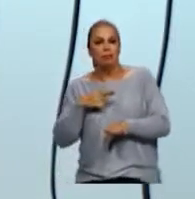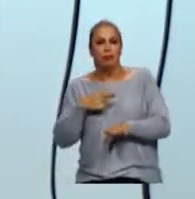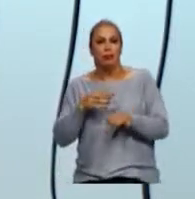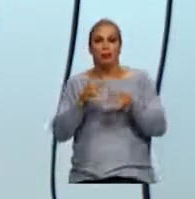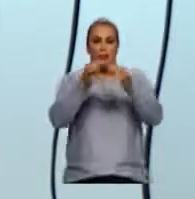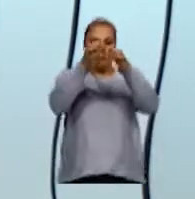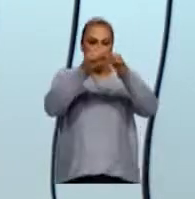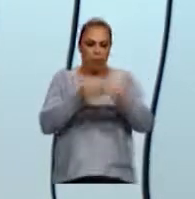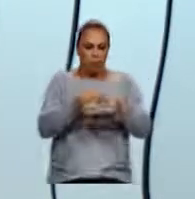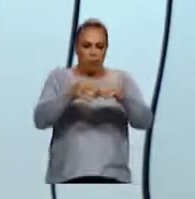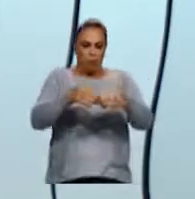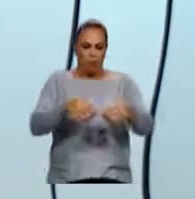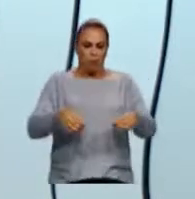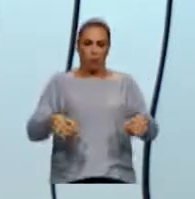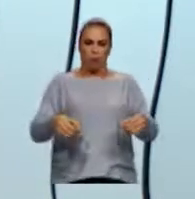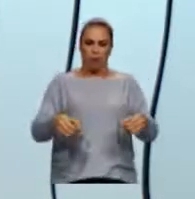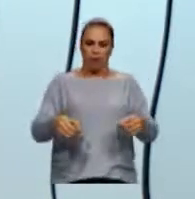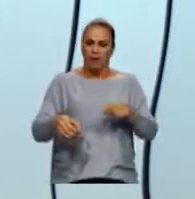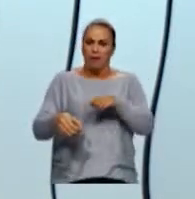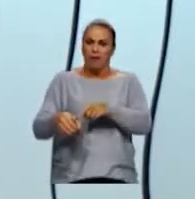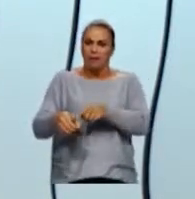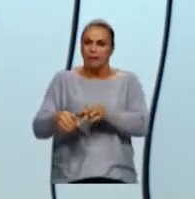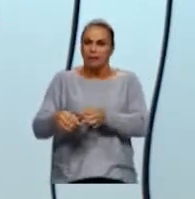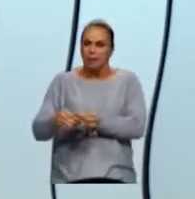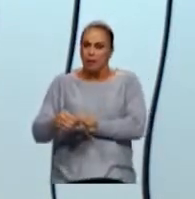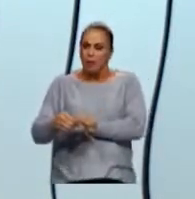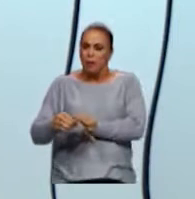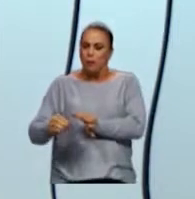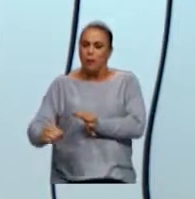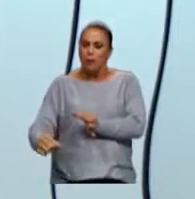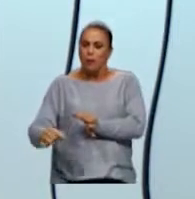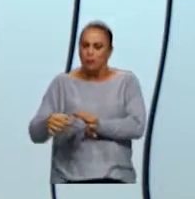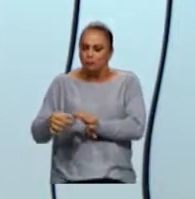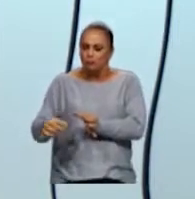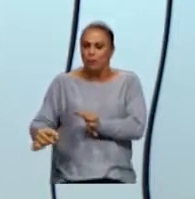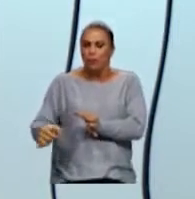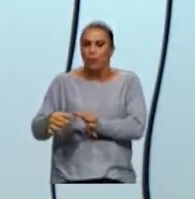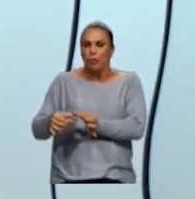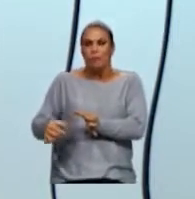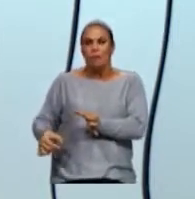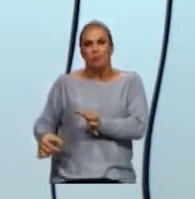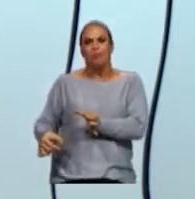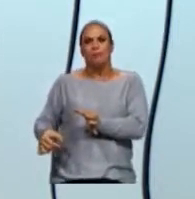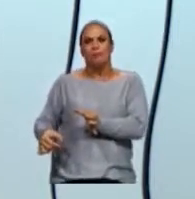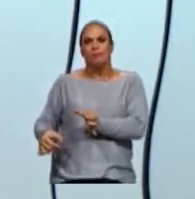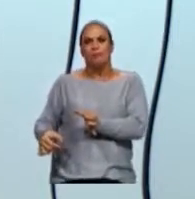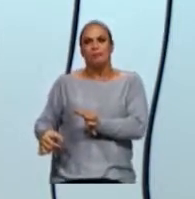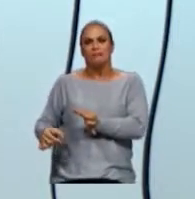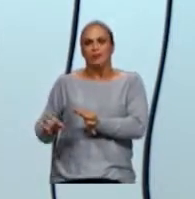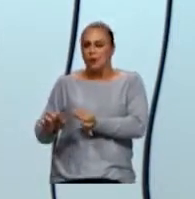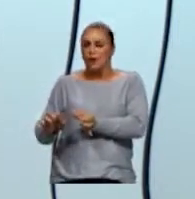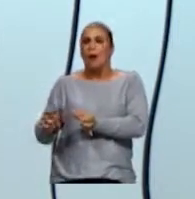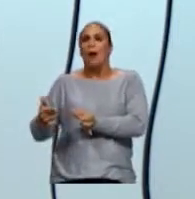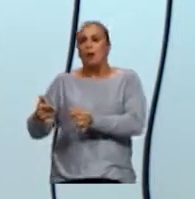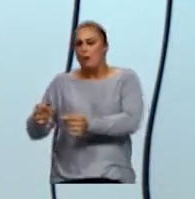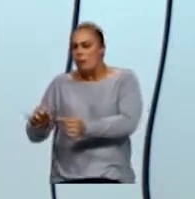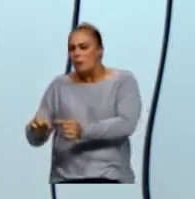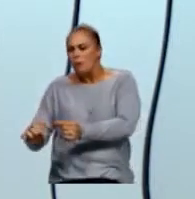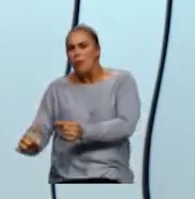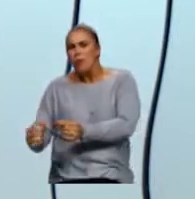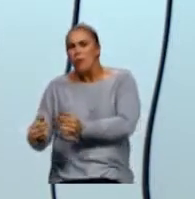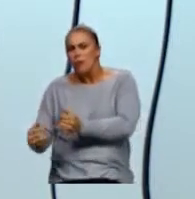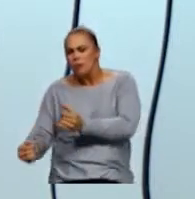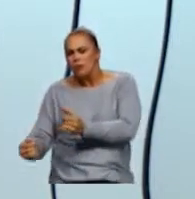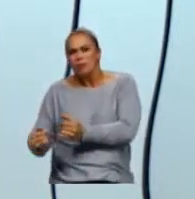se dividem em brônquios primários, secundários, terciários, até chegar nos bronquíolos, que